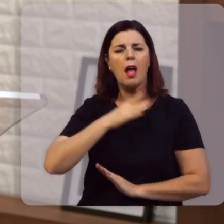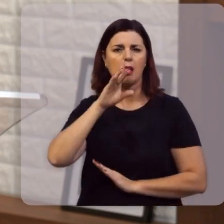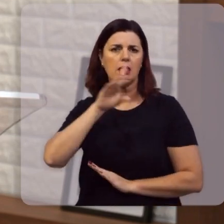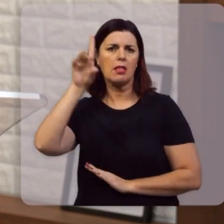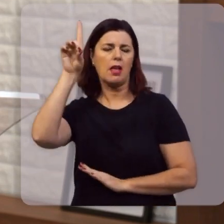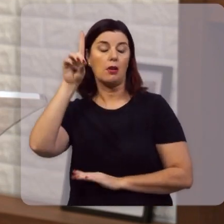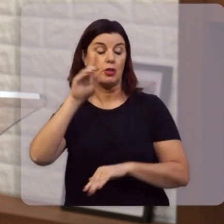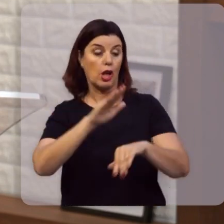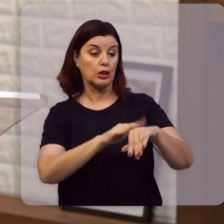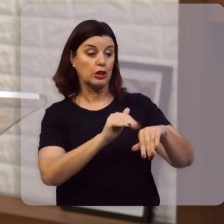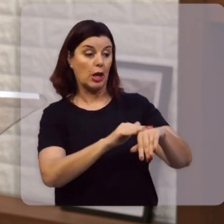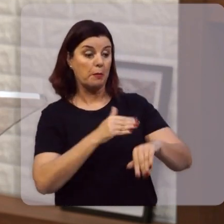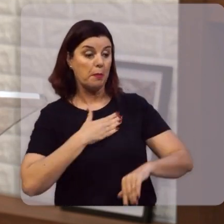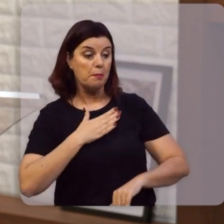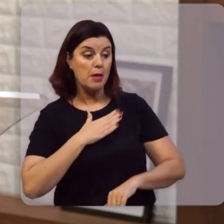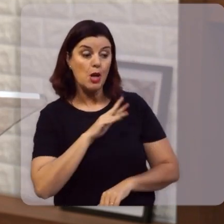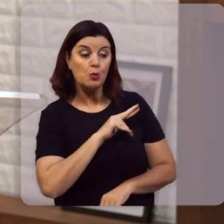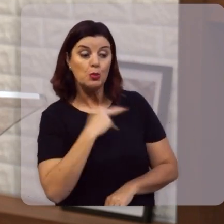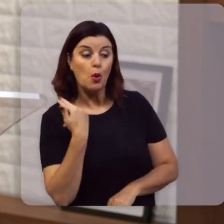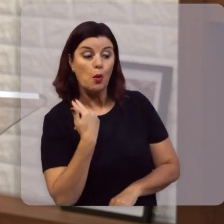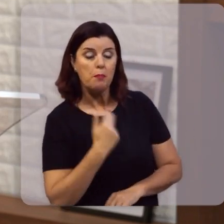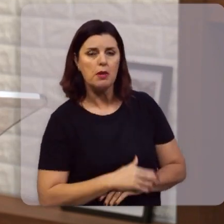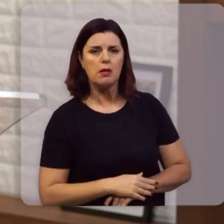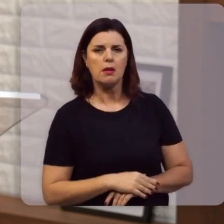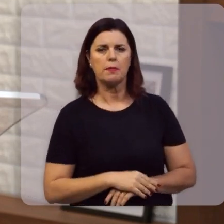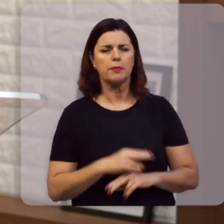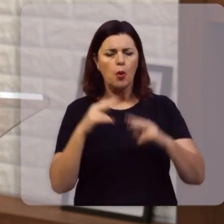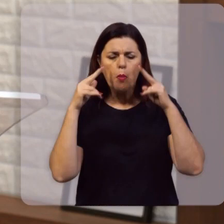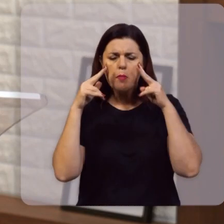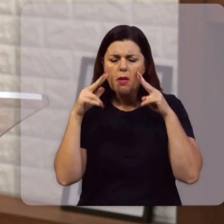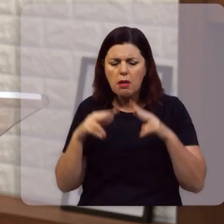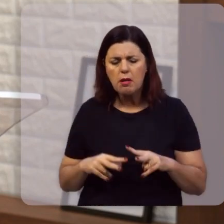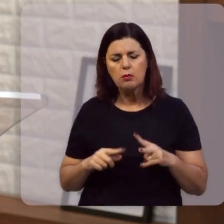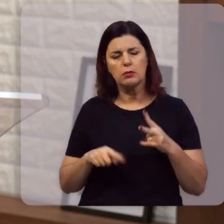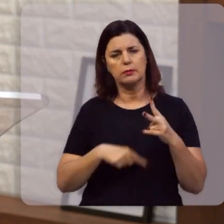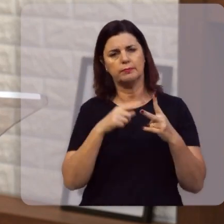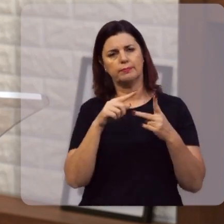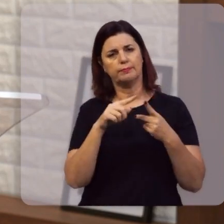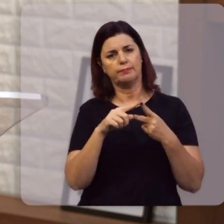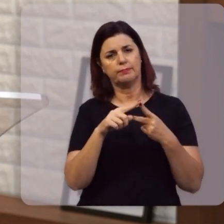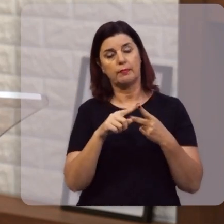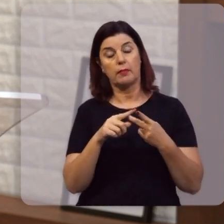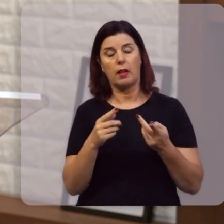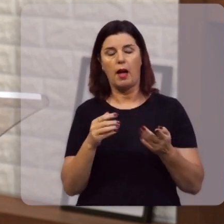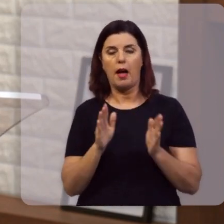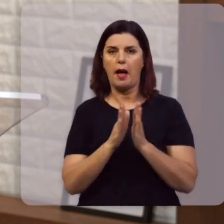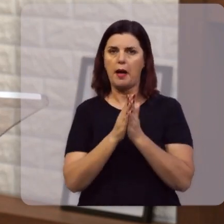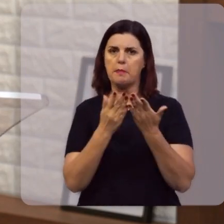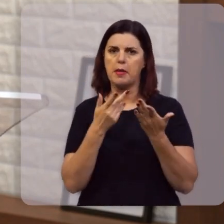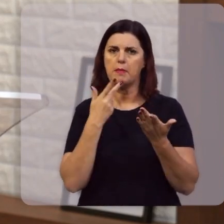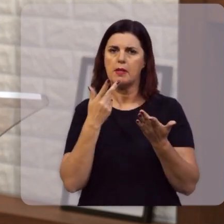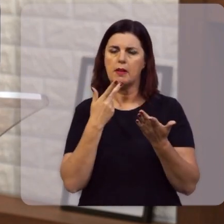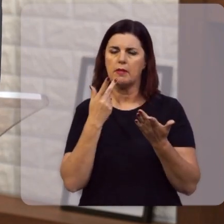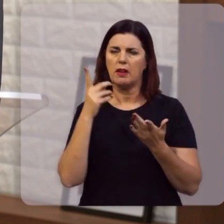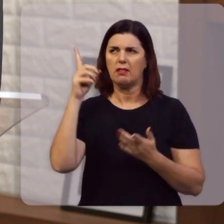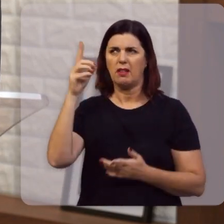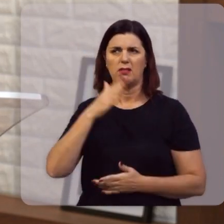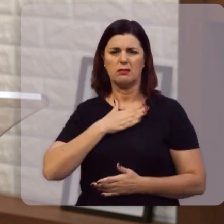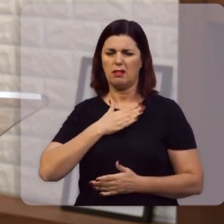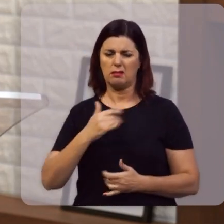que se chama pelo meu nome, primeiro, se humilhar. A Bíblia diz que Deus resiste o